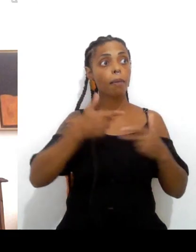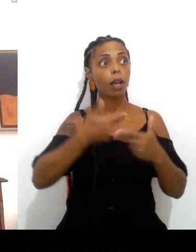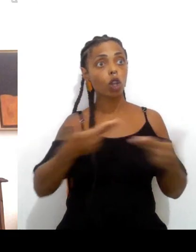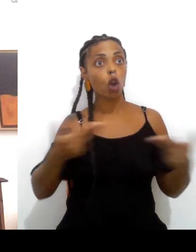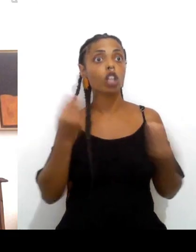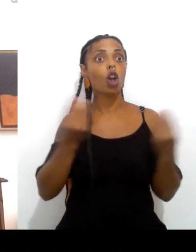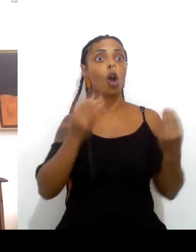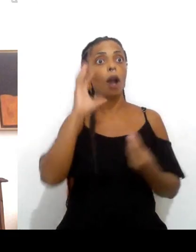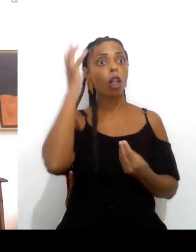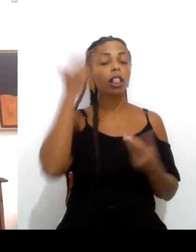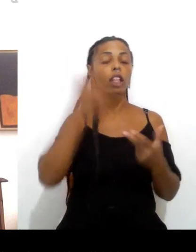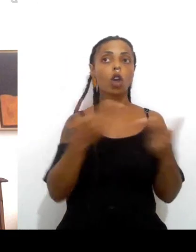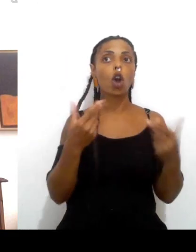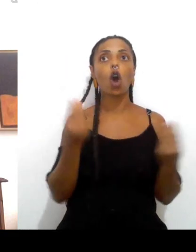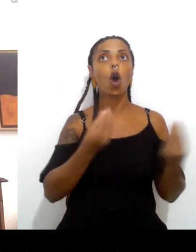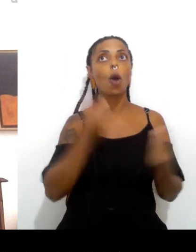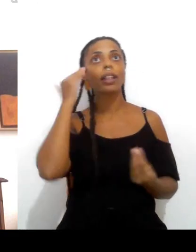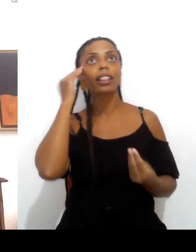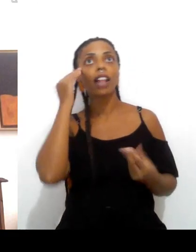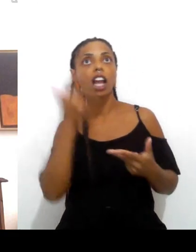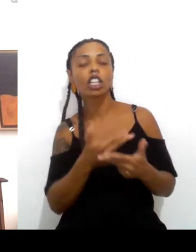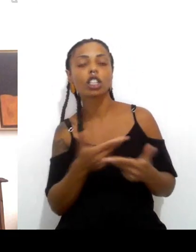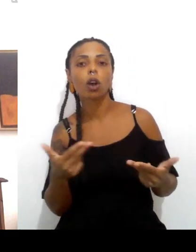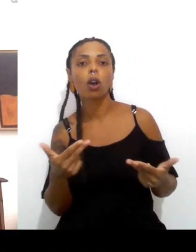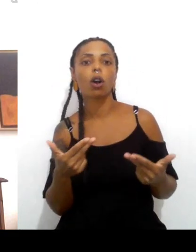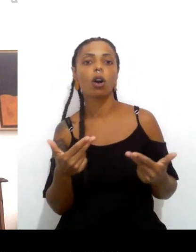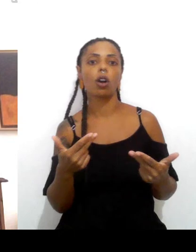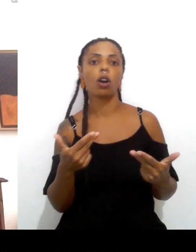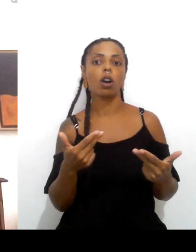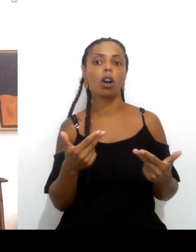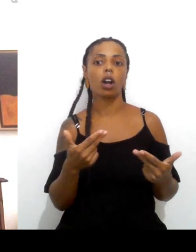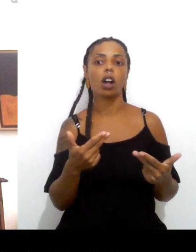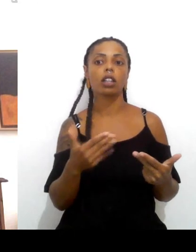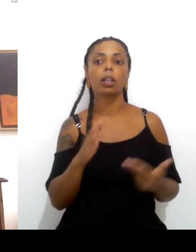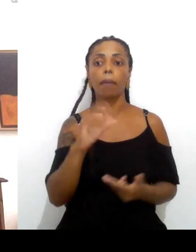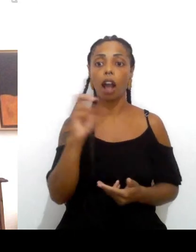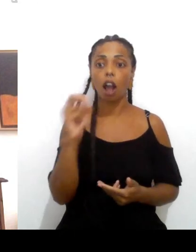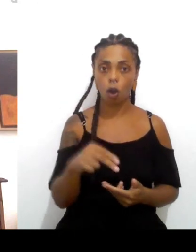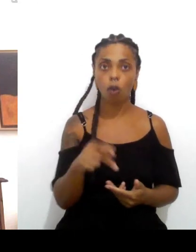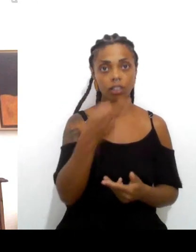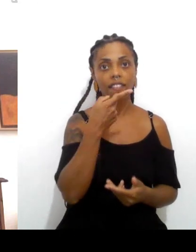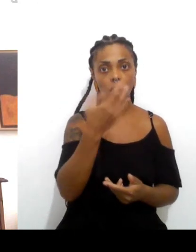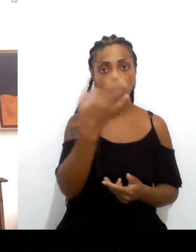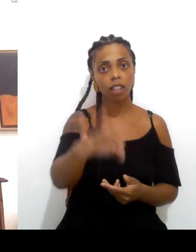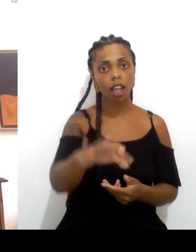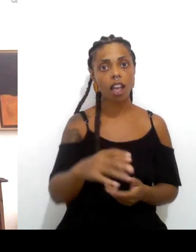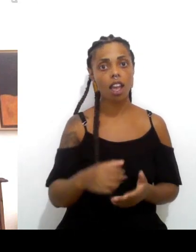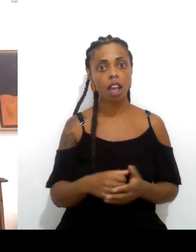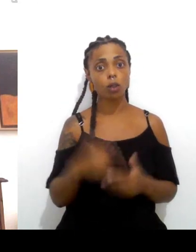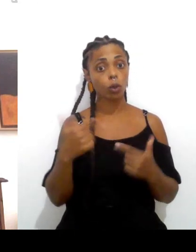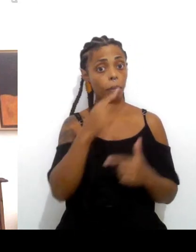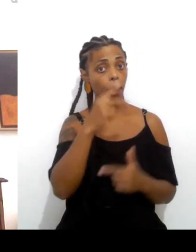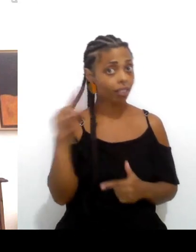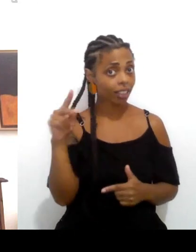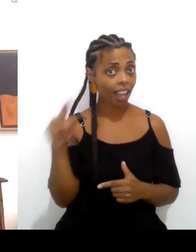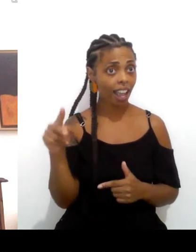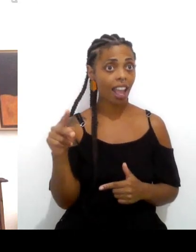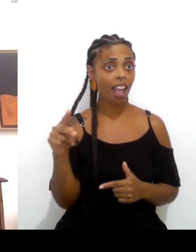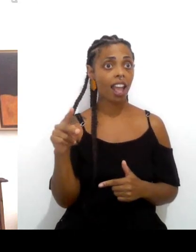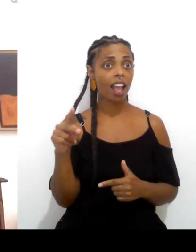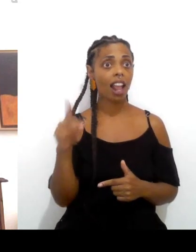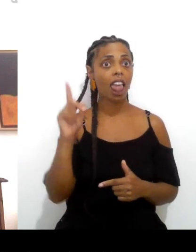com eles e como eles interpretam as coisas e o bacon como você disse o trabalho dele é